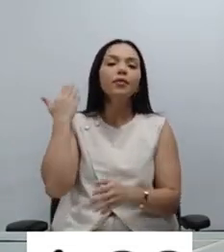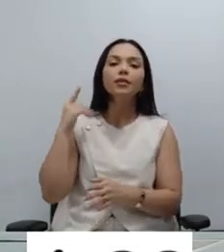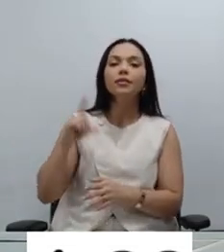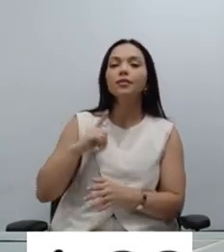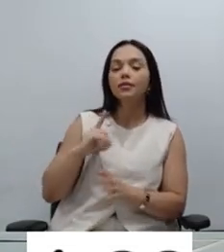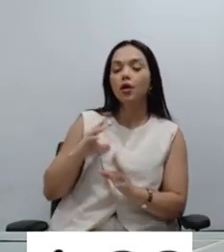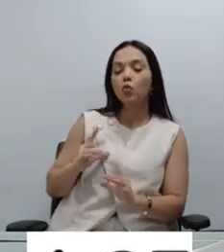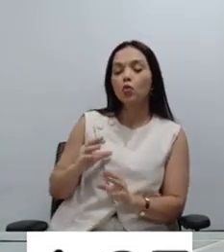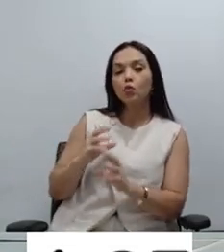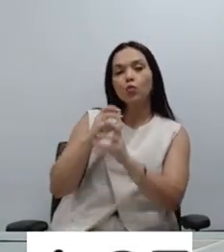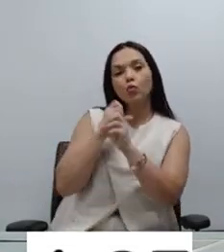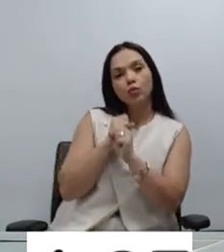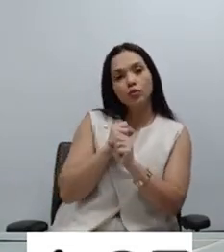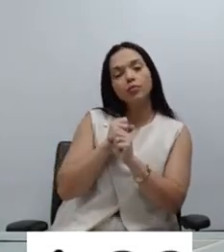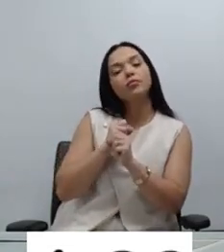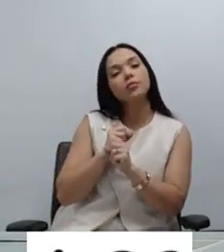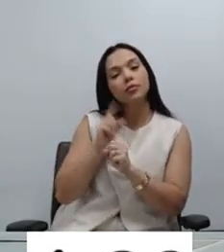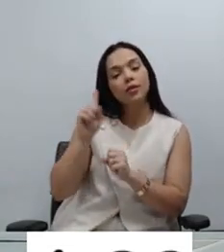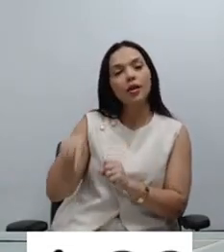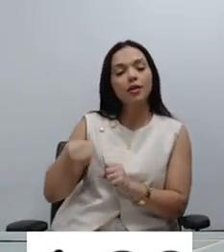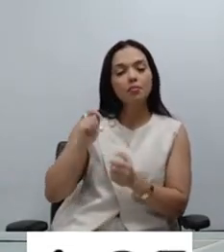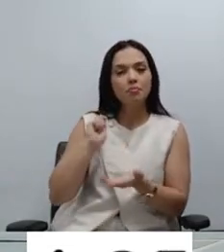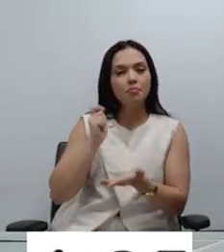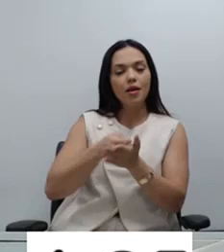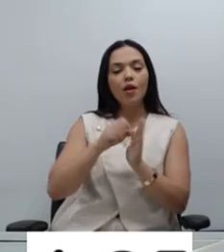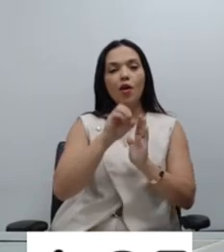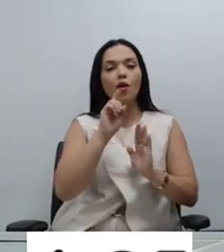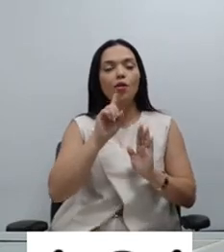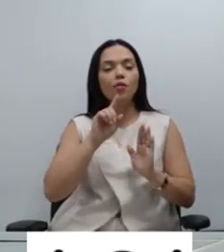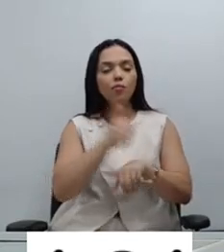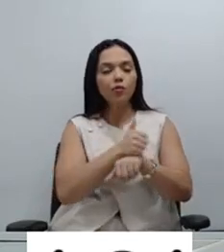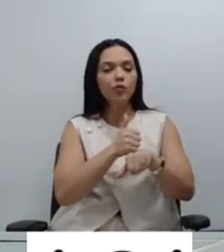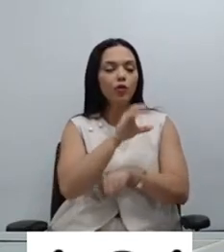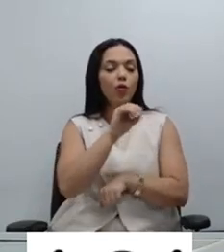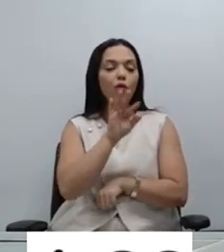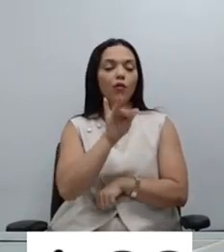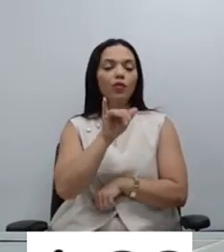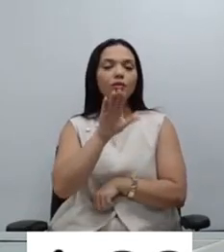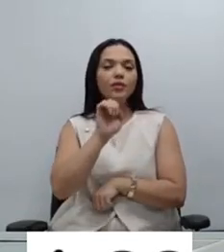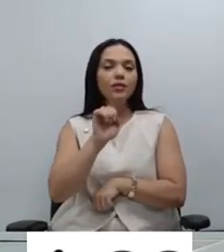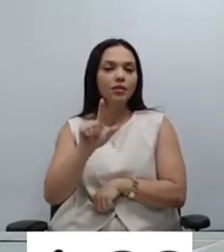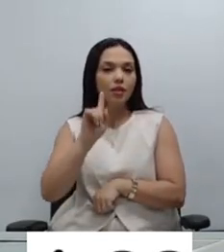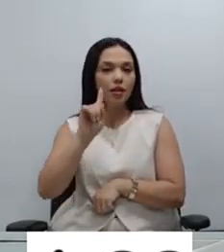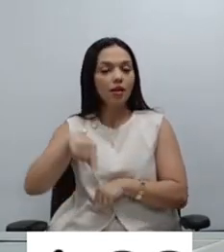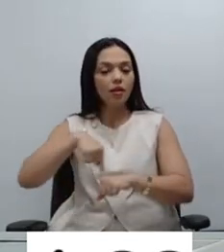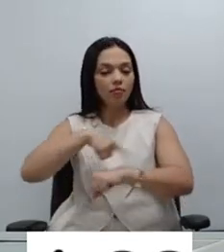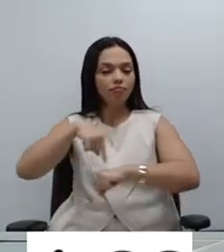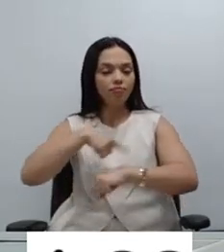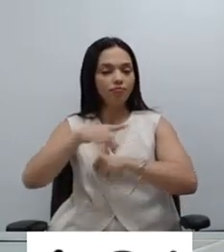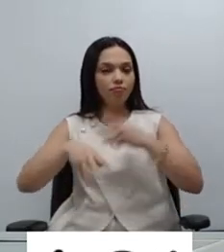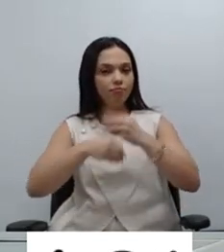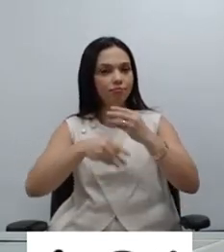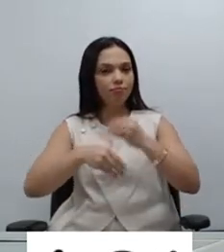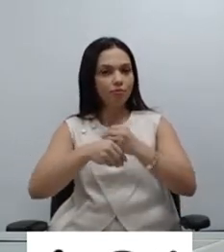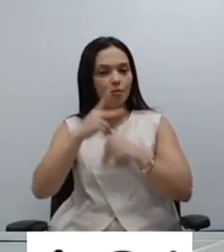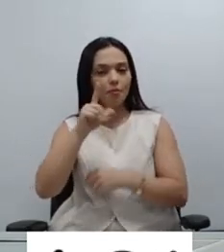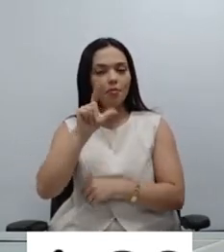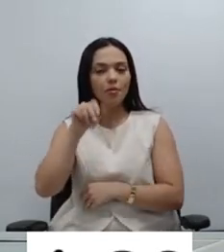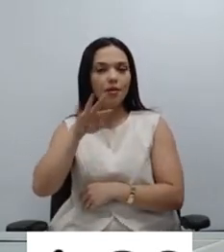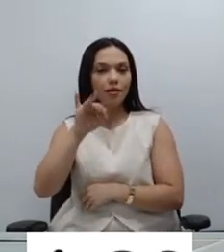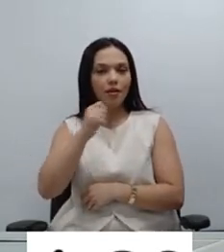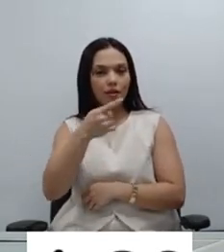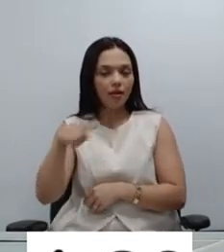acumulação entre todas as gratificações para oficiais e institui compensação em razão de plantões e indenização no caso de indeferimento do